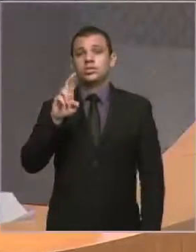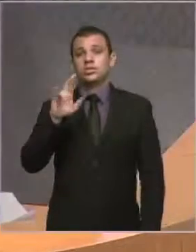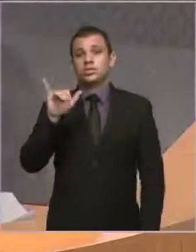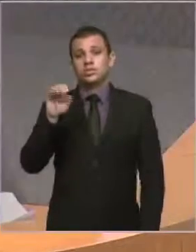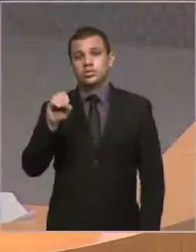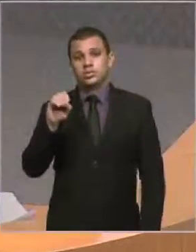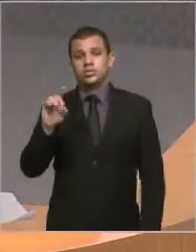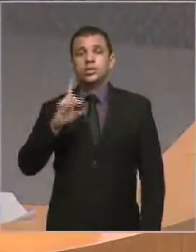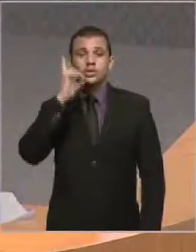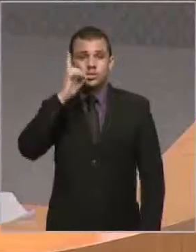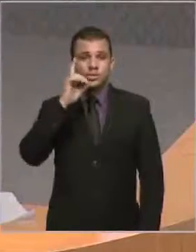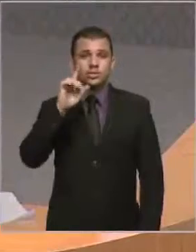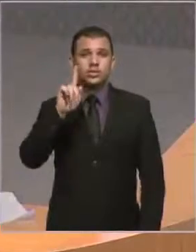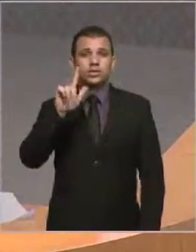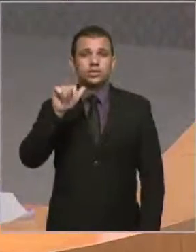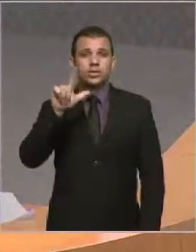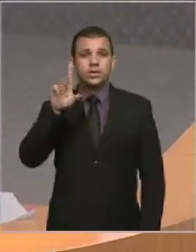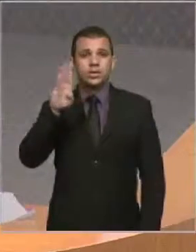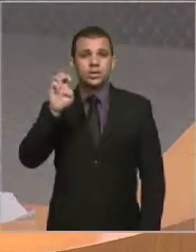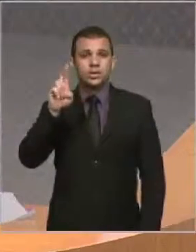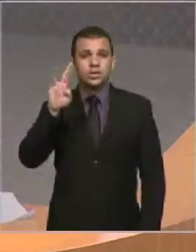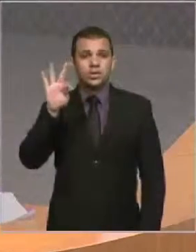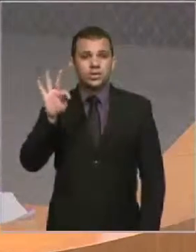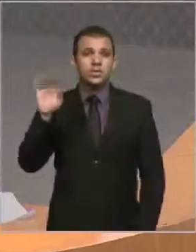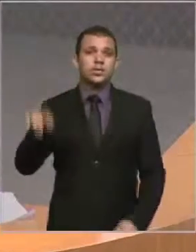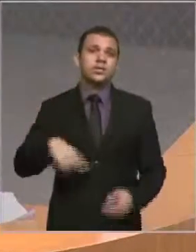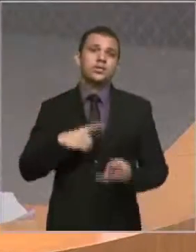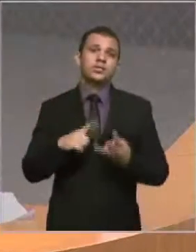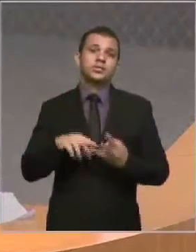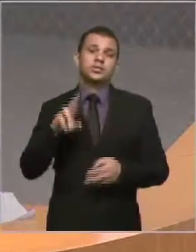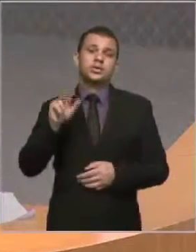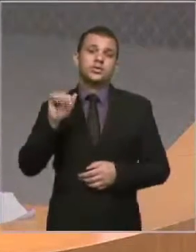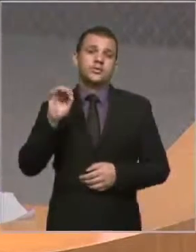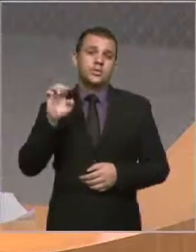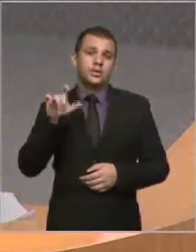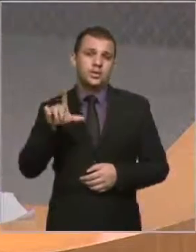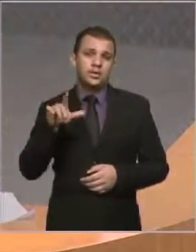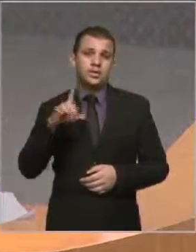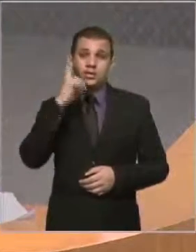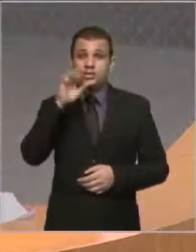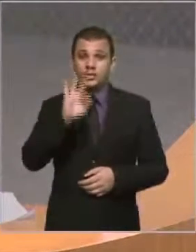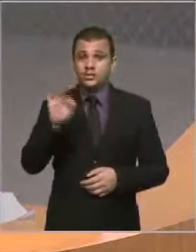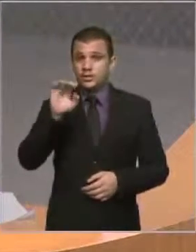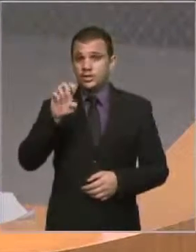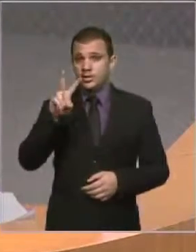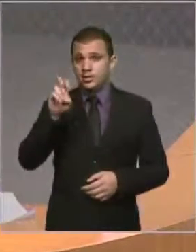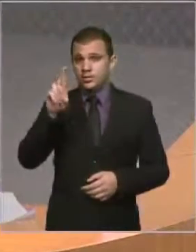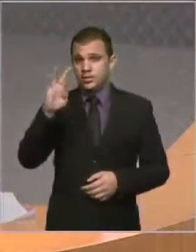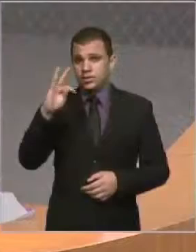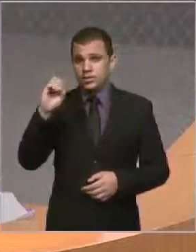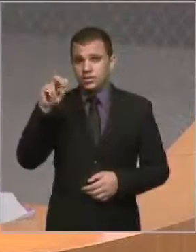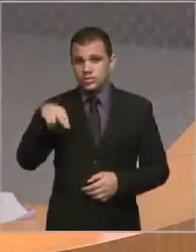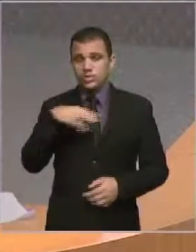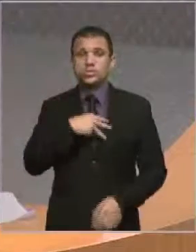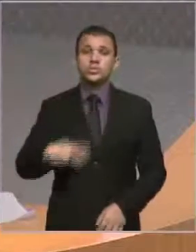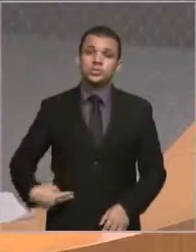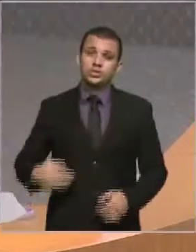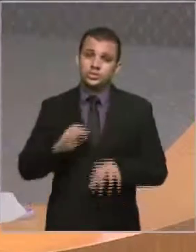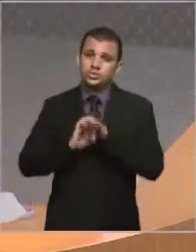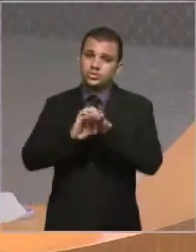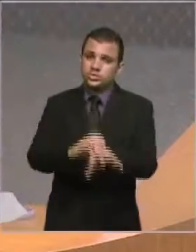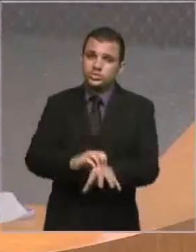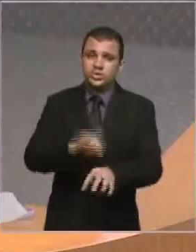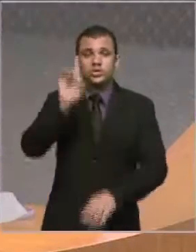Rafael Leitor, do deputado federal Everton Rocha, do ministro dos Transportes, do diretor da NTT, do diretor do